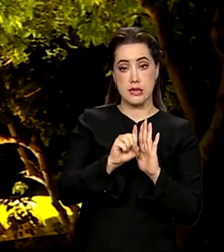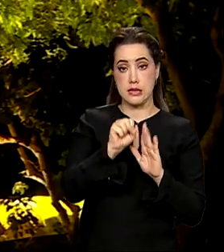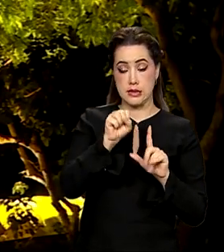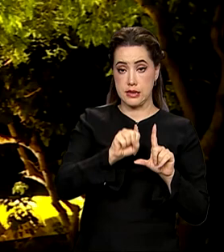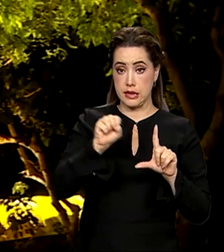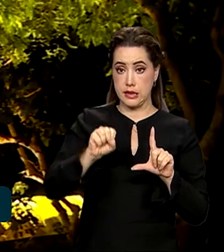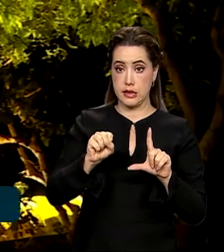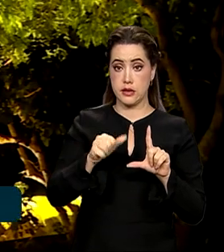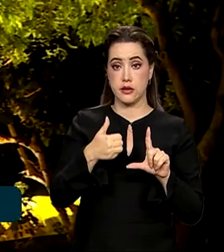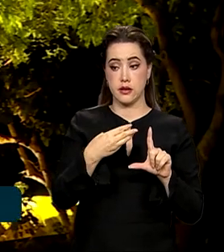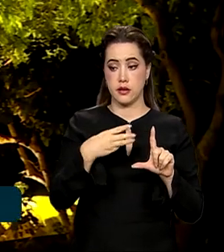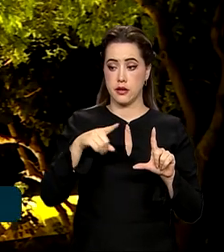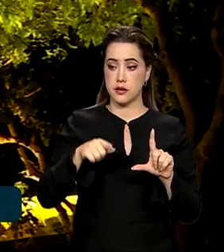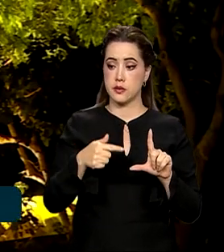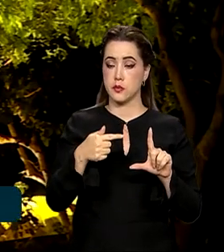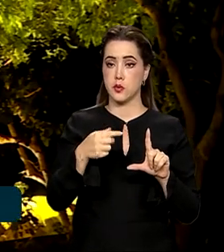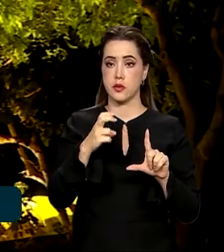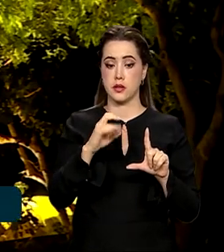13,75% para